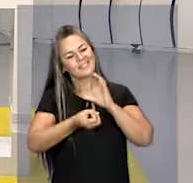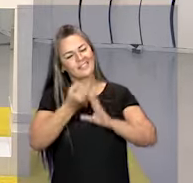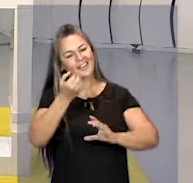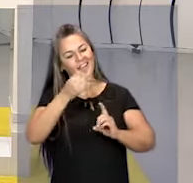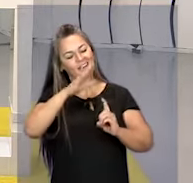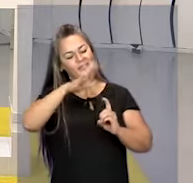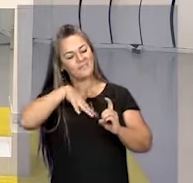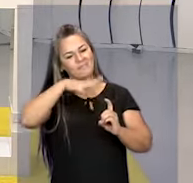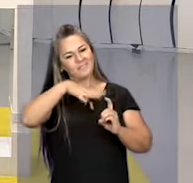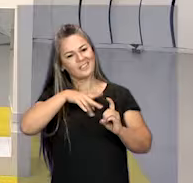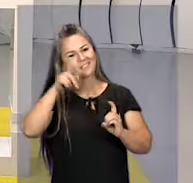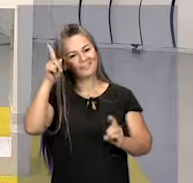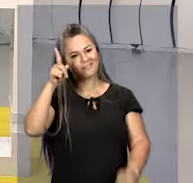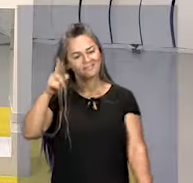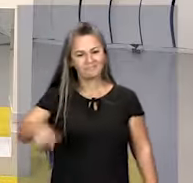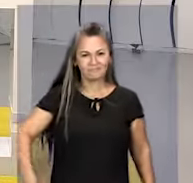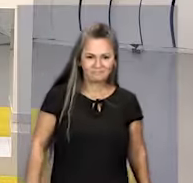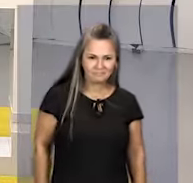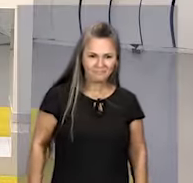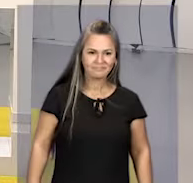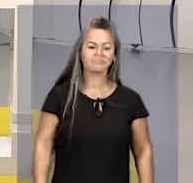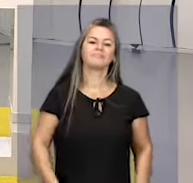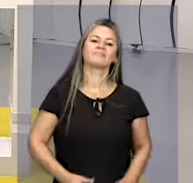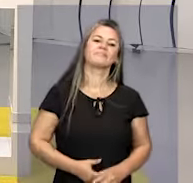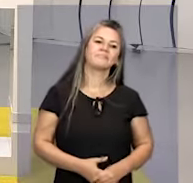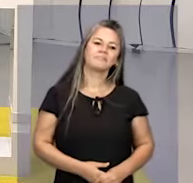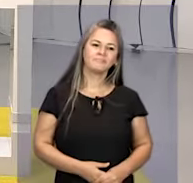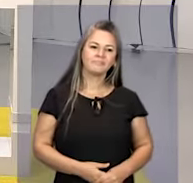criar uma história. Continuando.